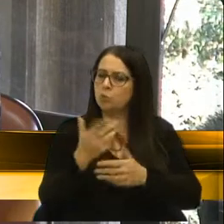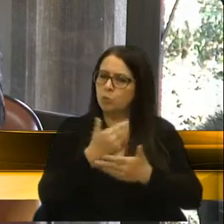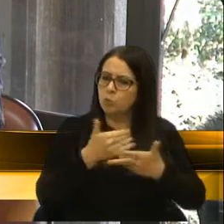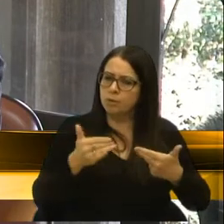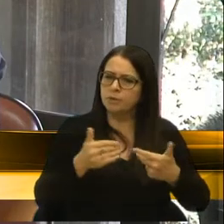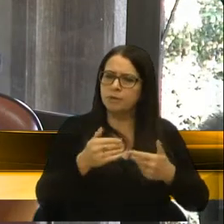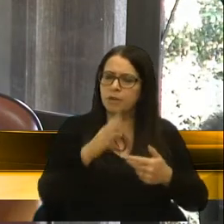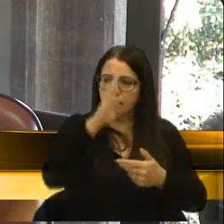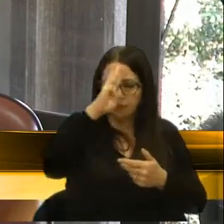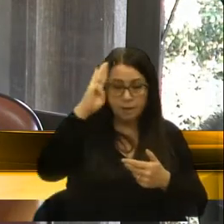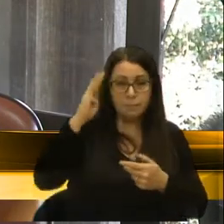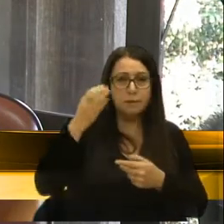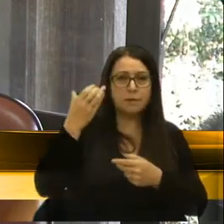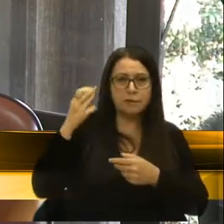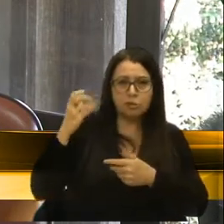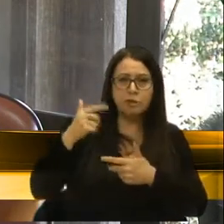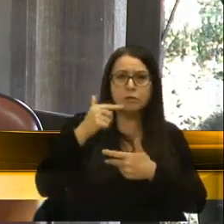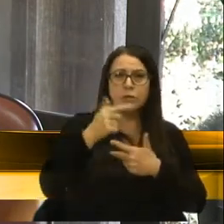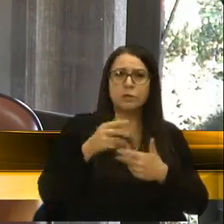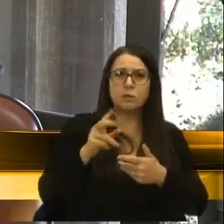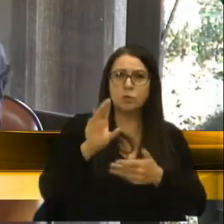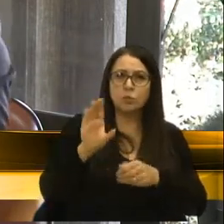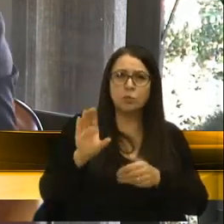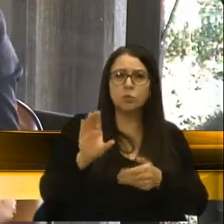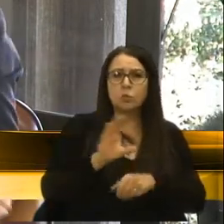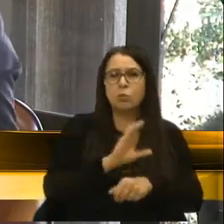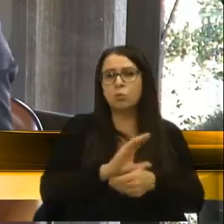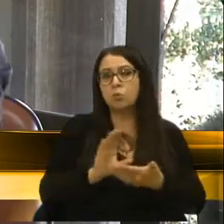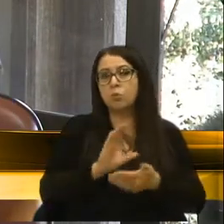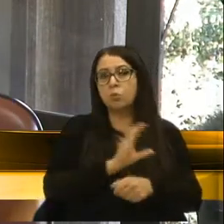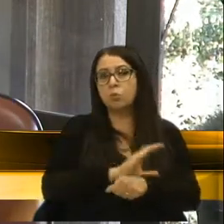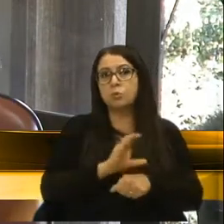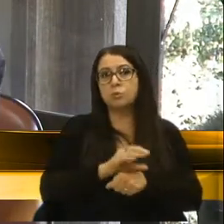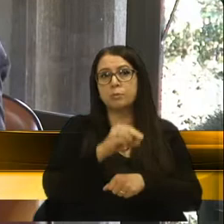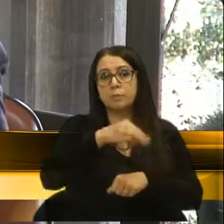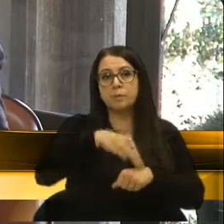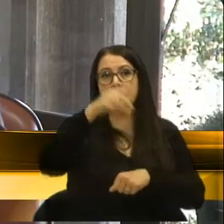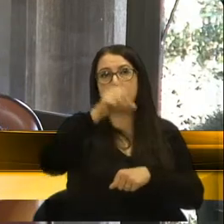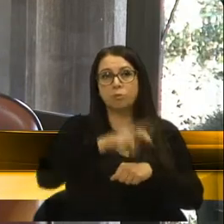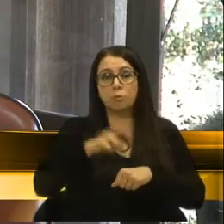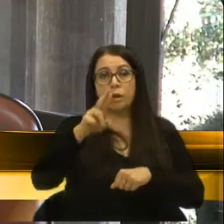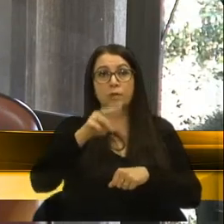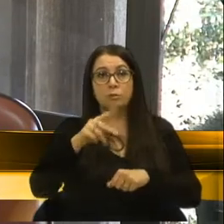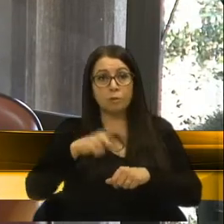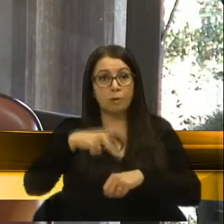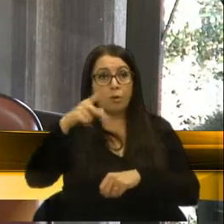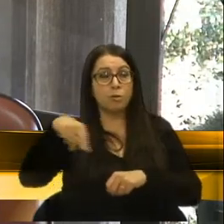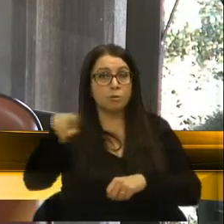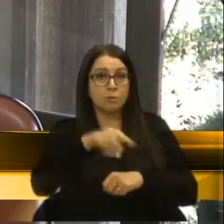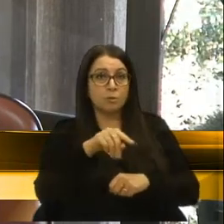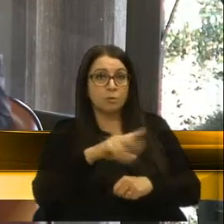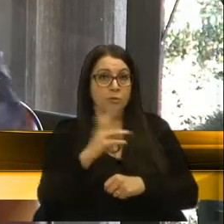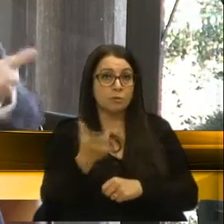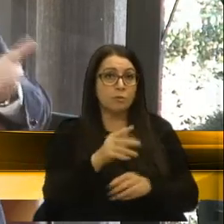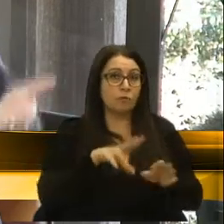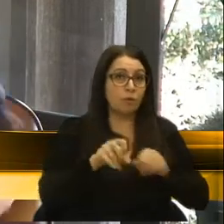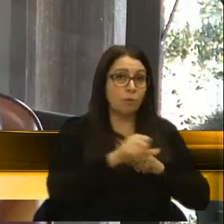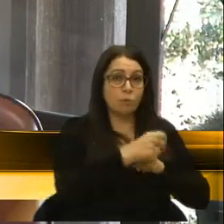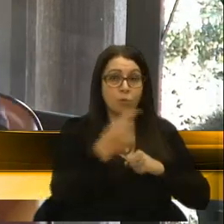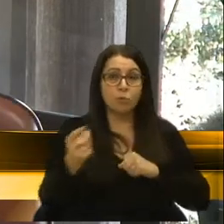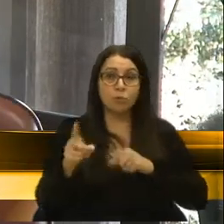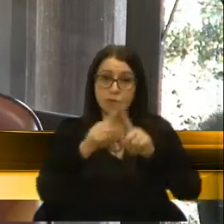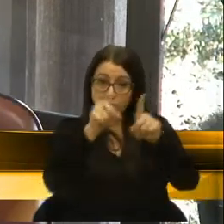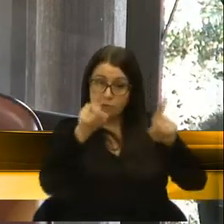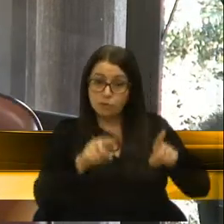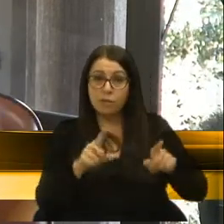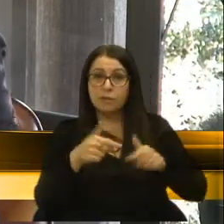produção acadêmica, N cursos de pós-graduação, mestrado, doutorado reconhecidos aqui no mundo, formou muitos dos servidores